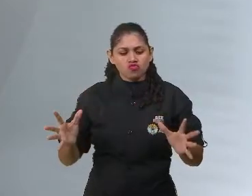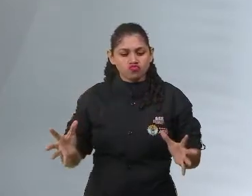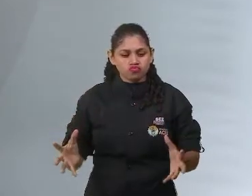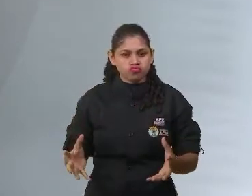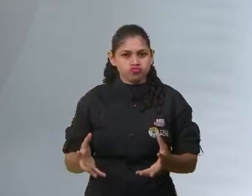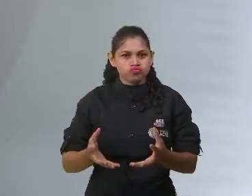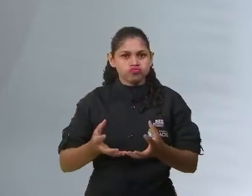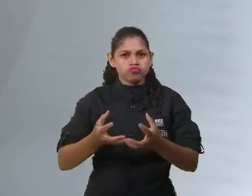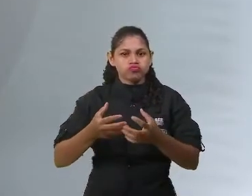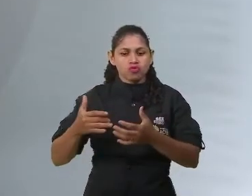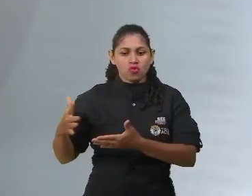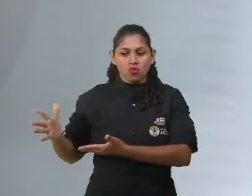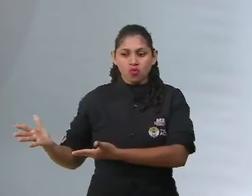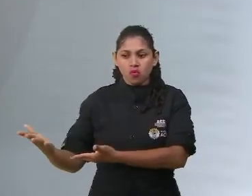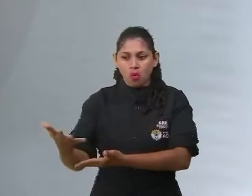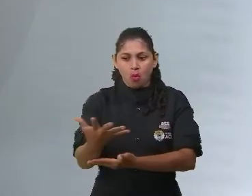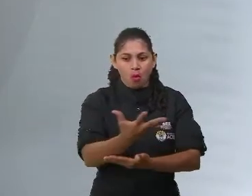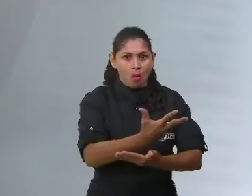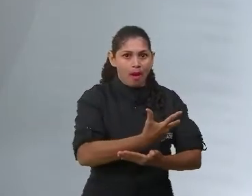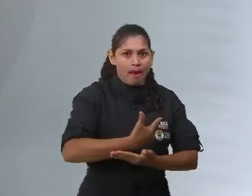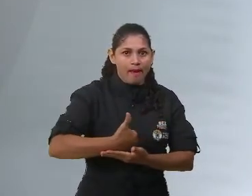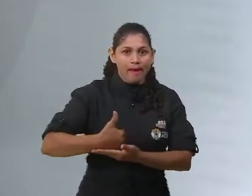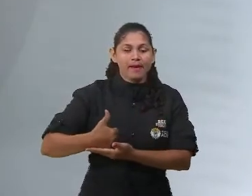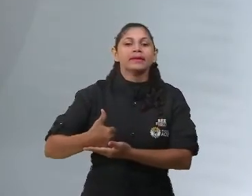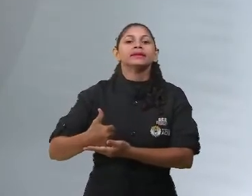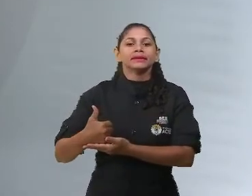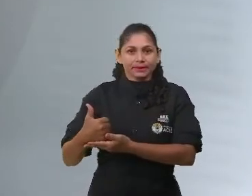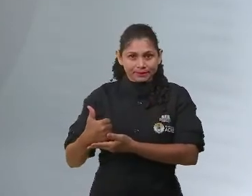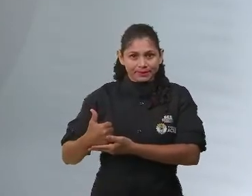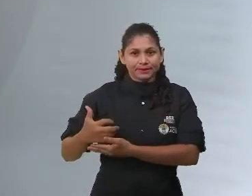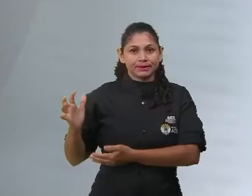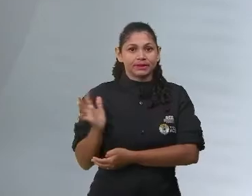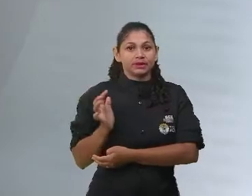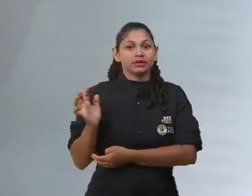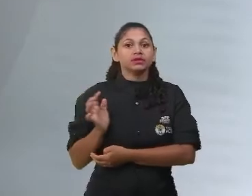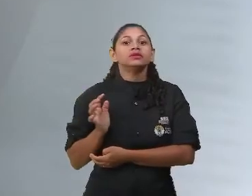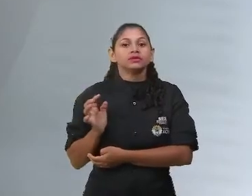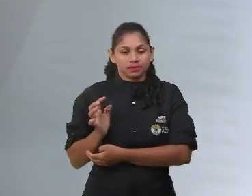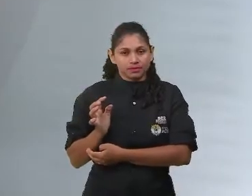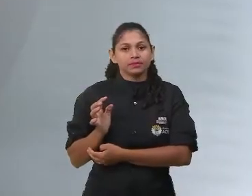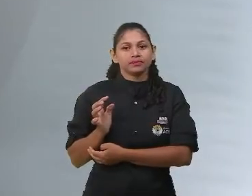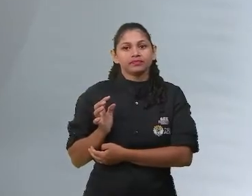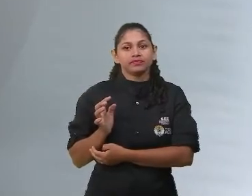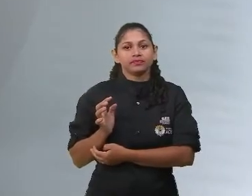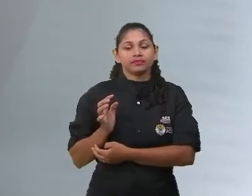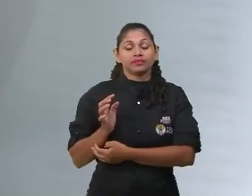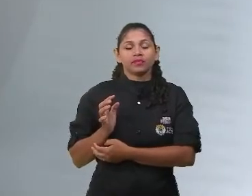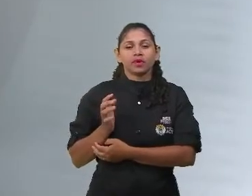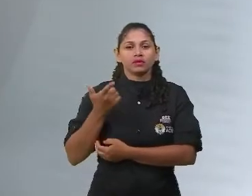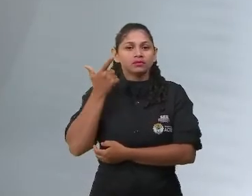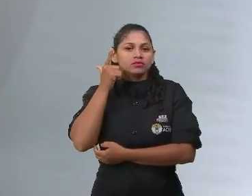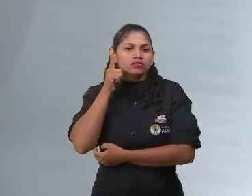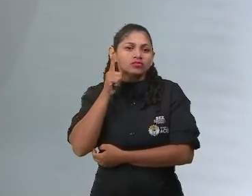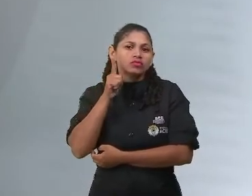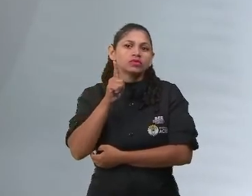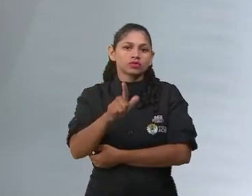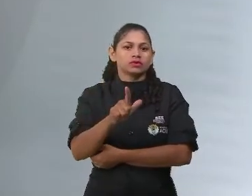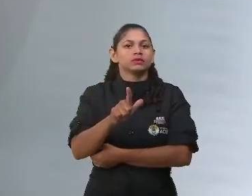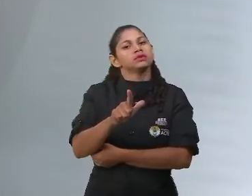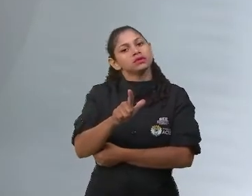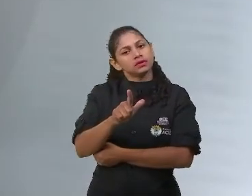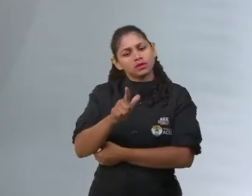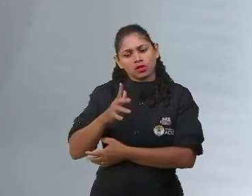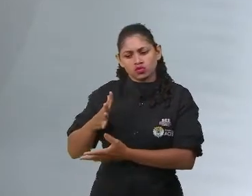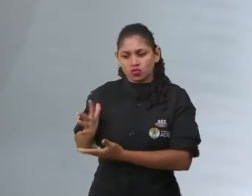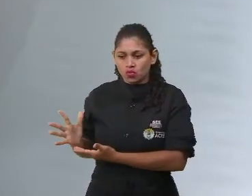dentro da Europa, os países estavam se fortalecendo, eles precisavam de riquezas, principalmente de metais preciosos. Então, para conseguir estabelecer essa riqueza,